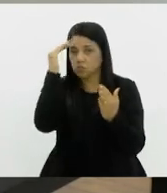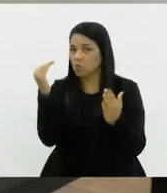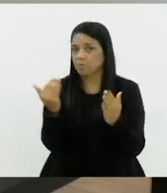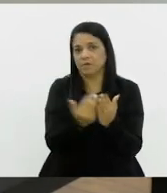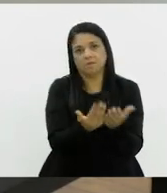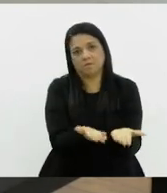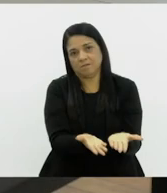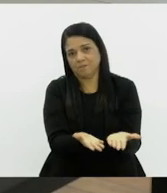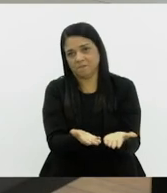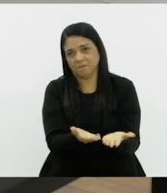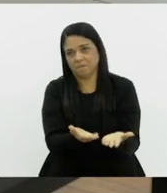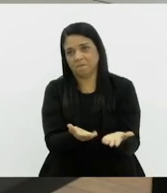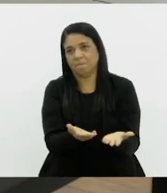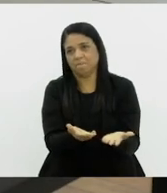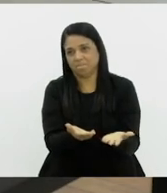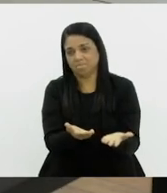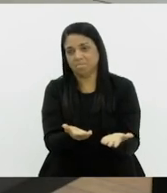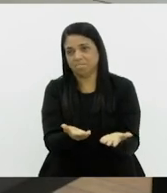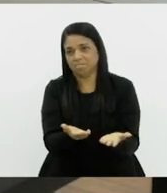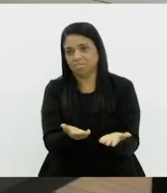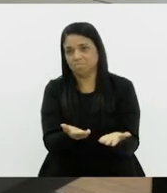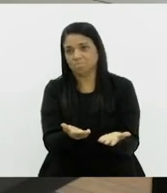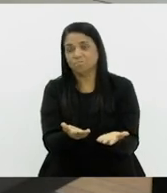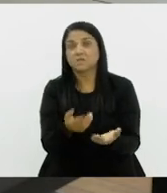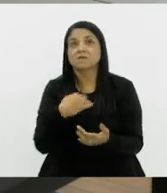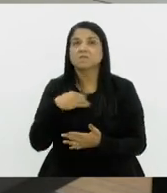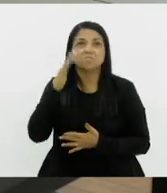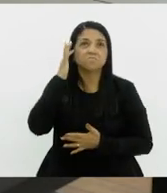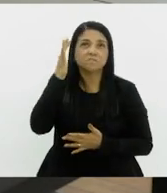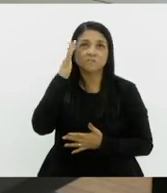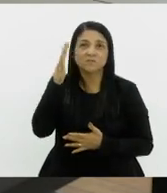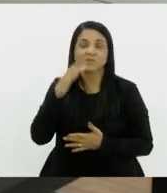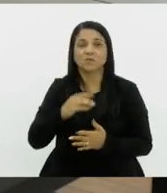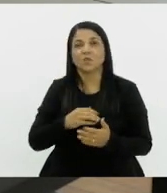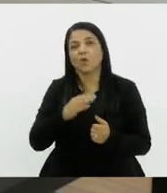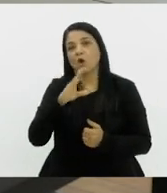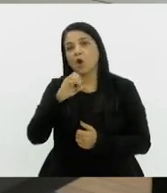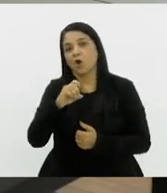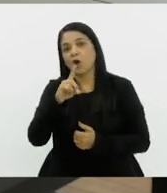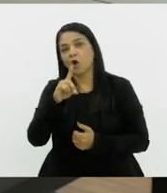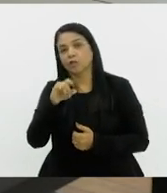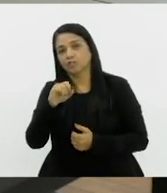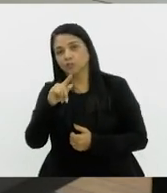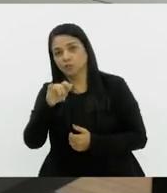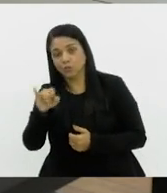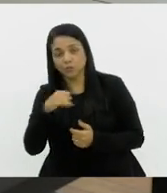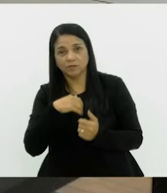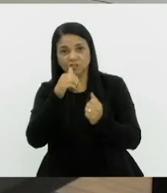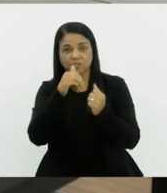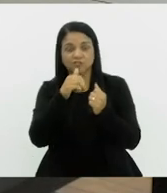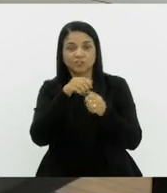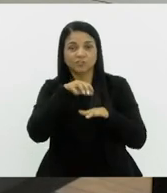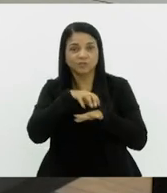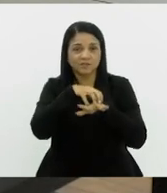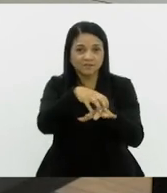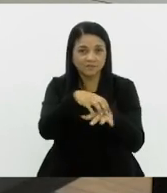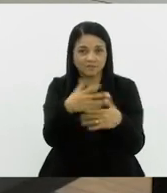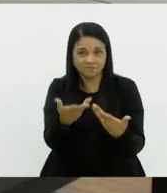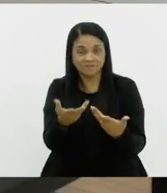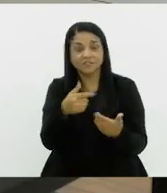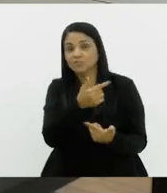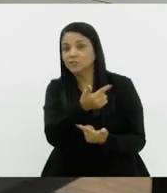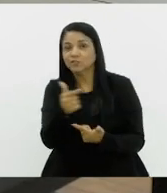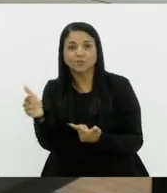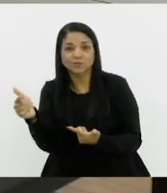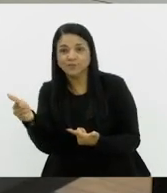há, assim, a gente tem que... Imagina ter um código de trânsito sem ter guarda de trânsito, sem polícia de trânsito, sem sinal,